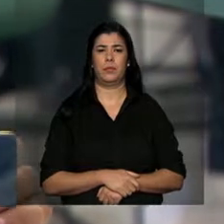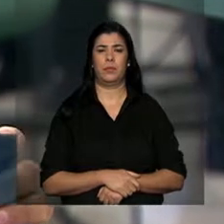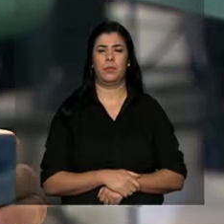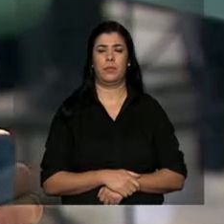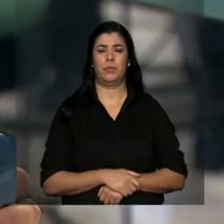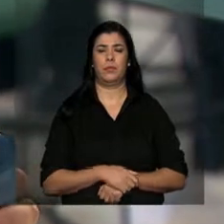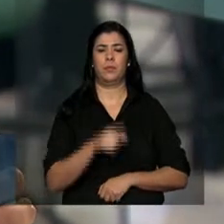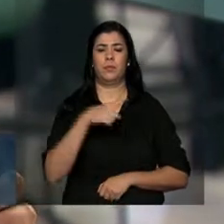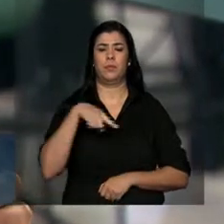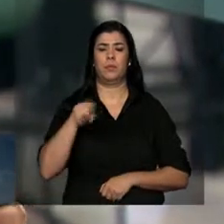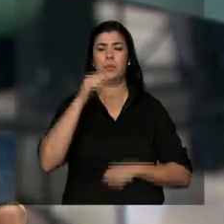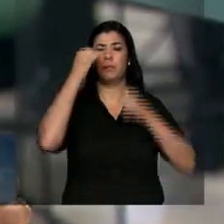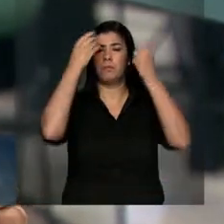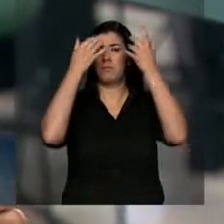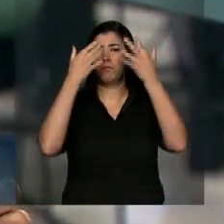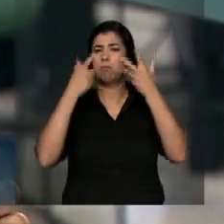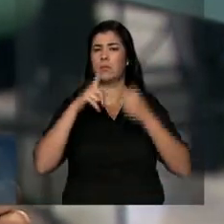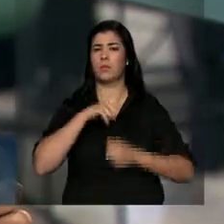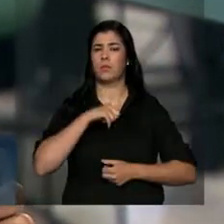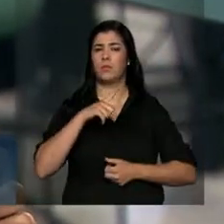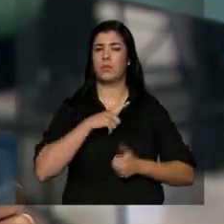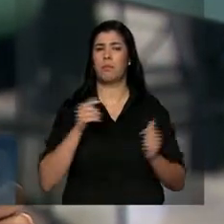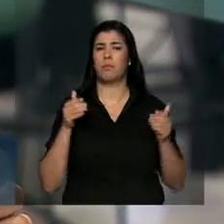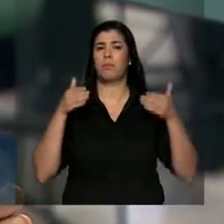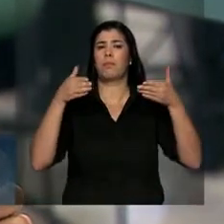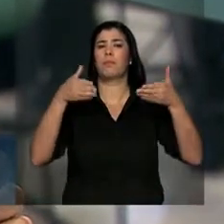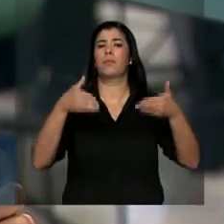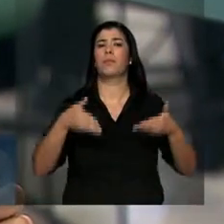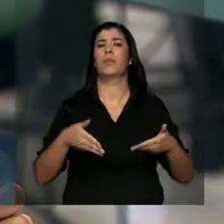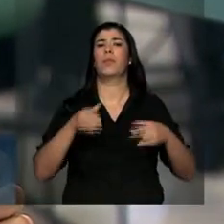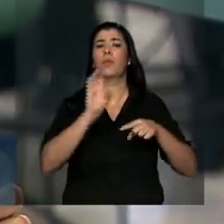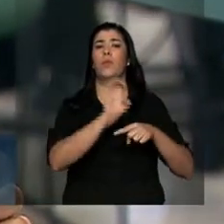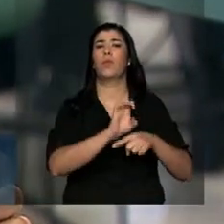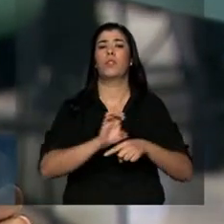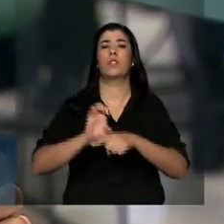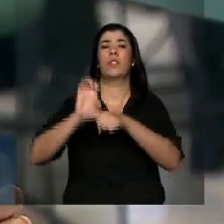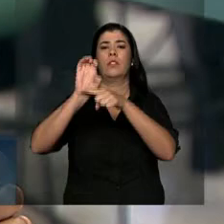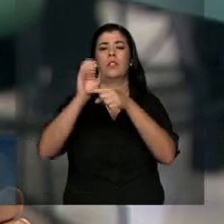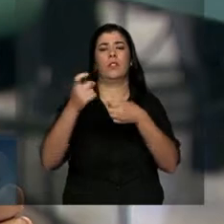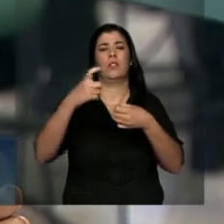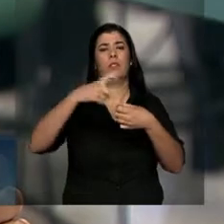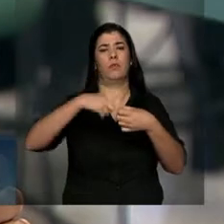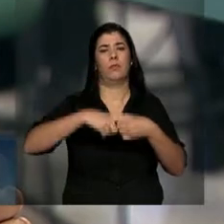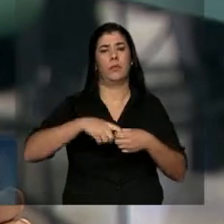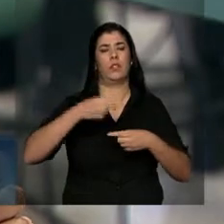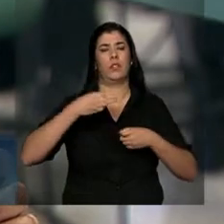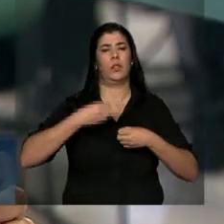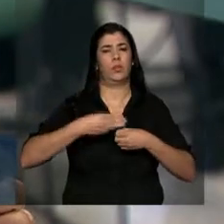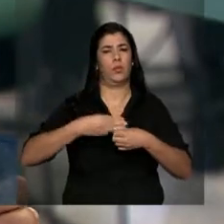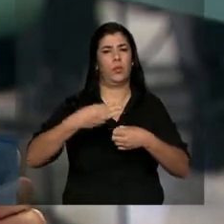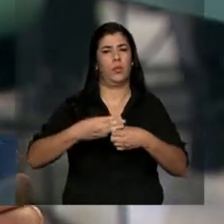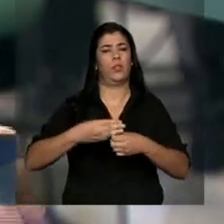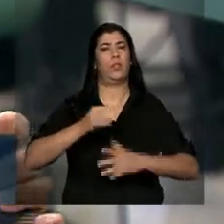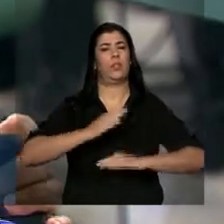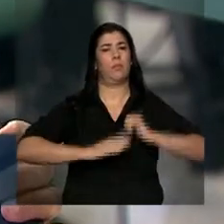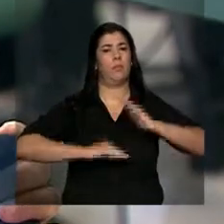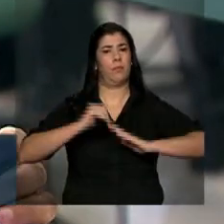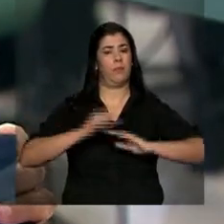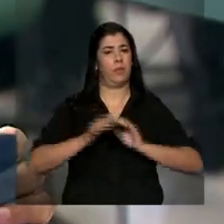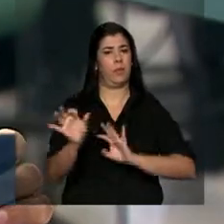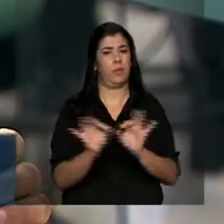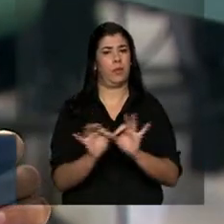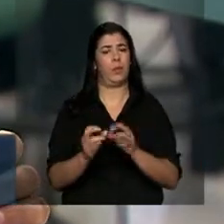fala-se que terá participação dos estados e dos municípios para a implementação desse plano. Como que isso